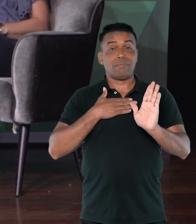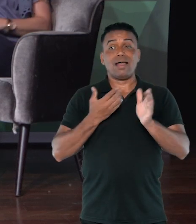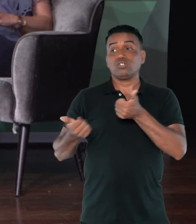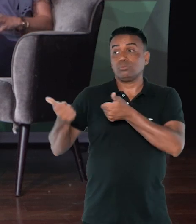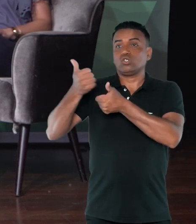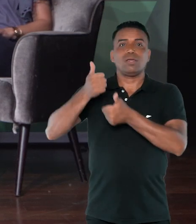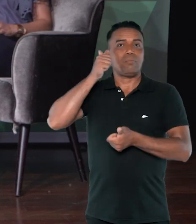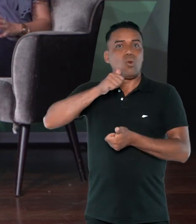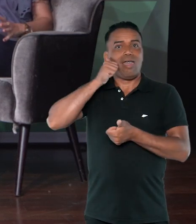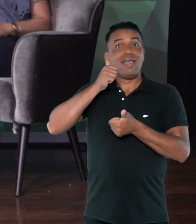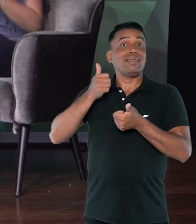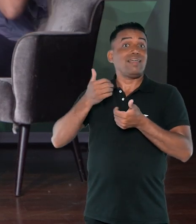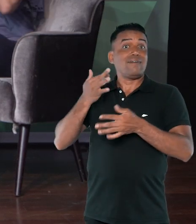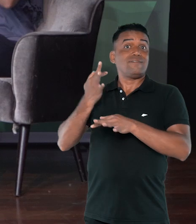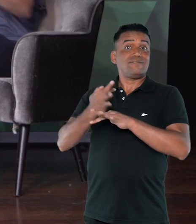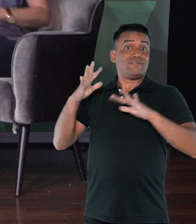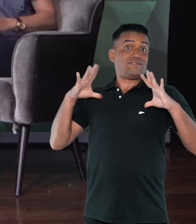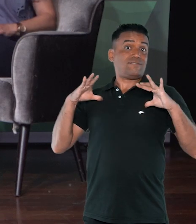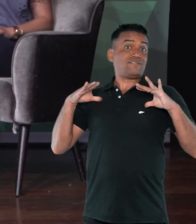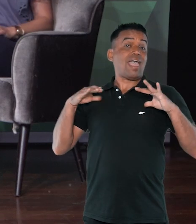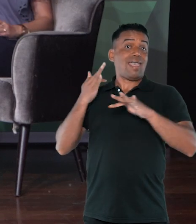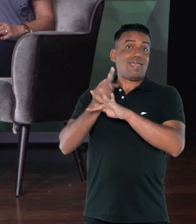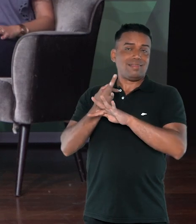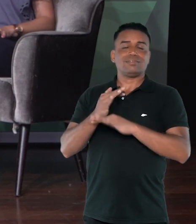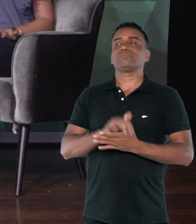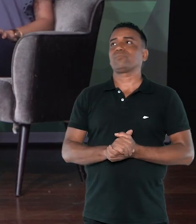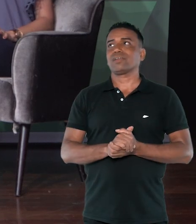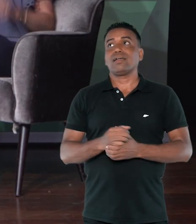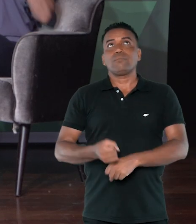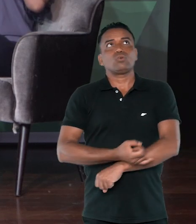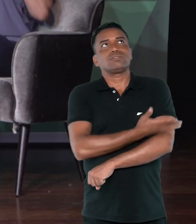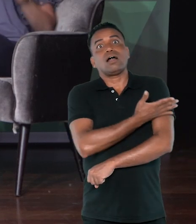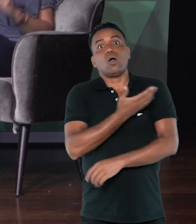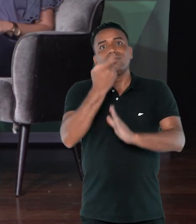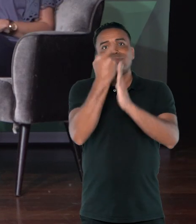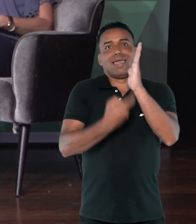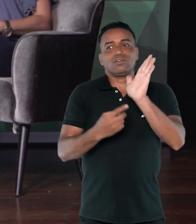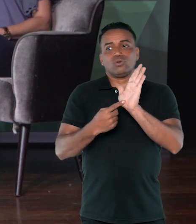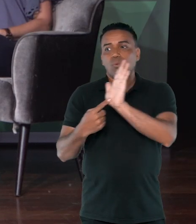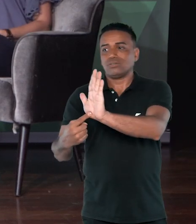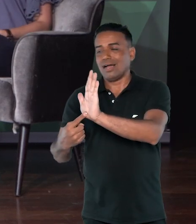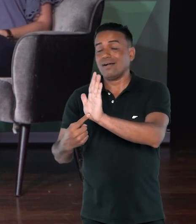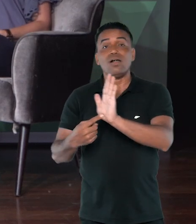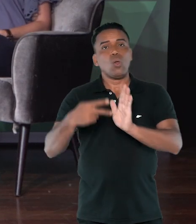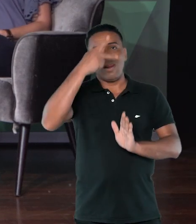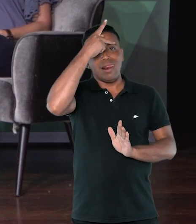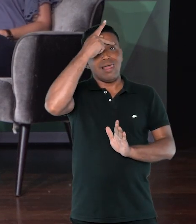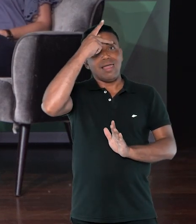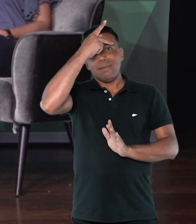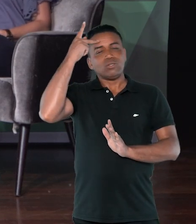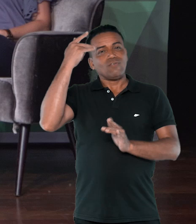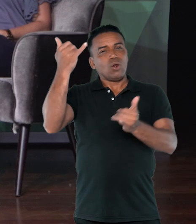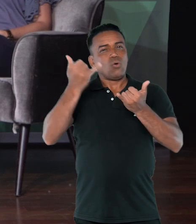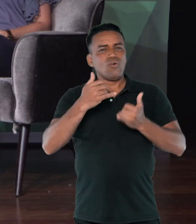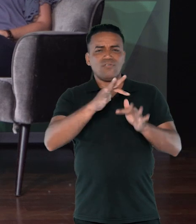até hoje, mas quando eu adjetivo, eu lembro dela e falo a Carla Madeira aqui, puxando minha orelha. E, simplesmente, o